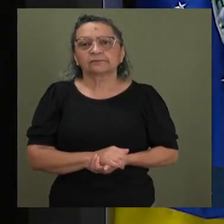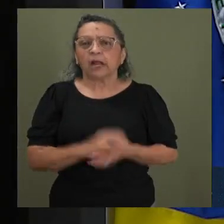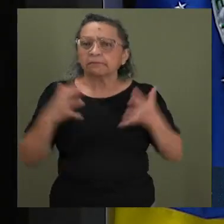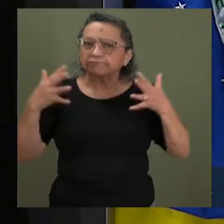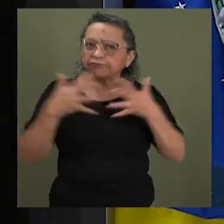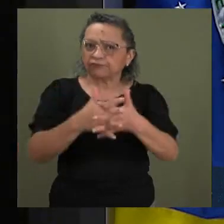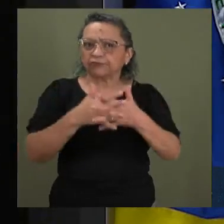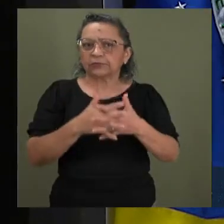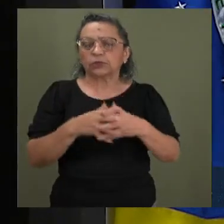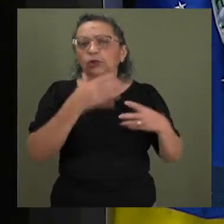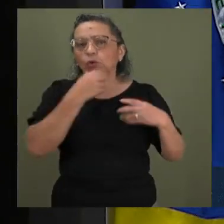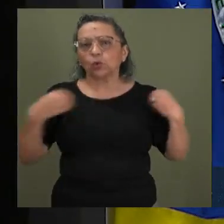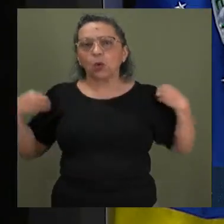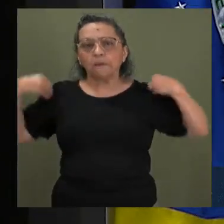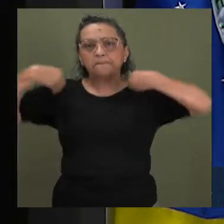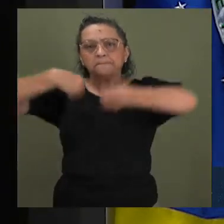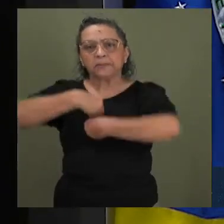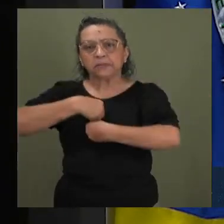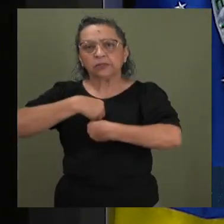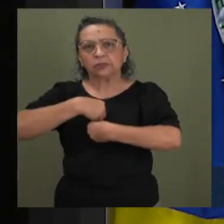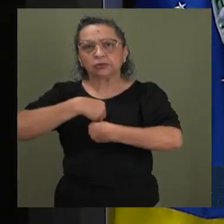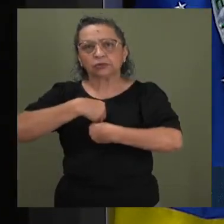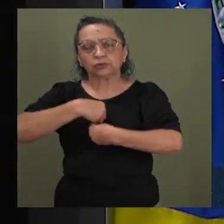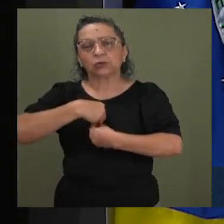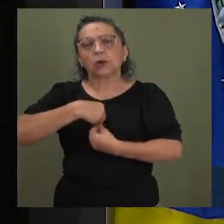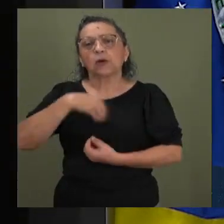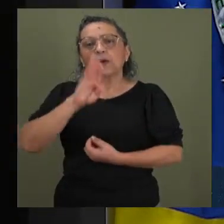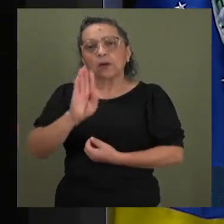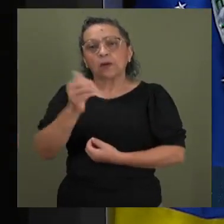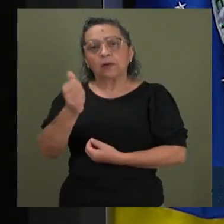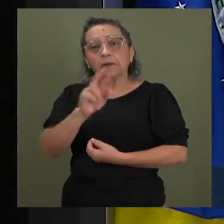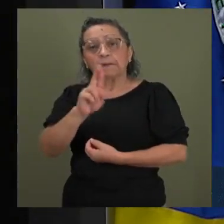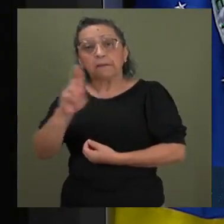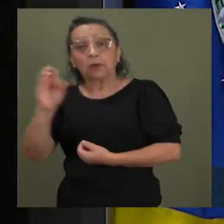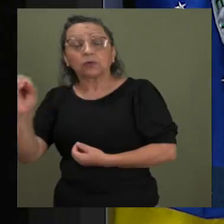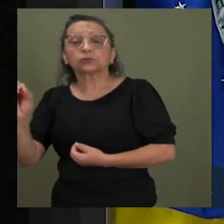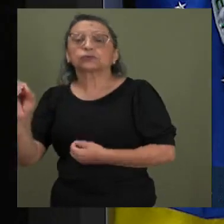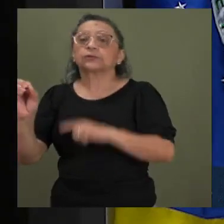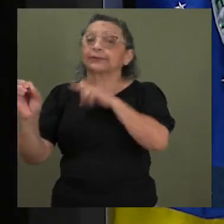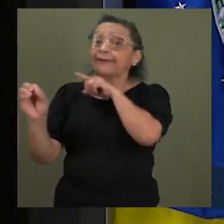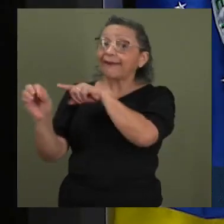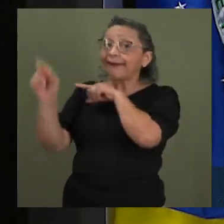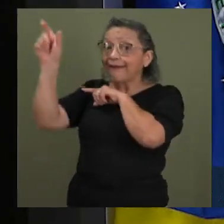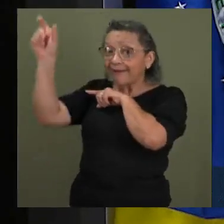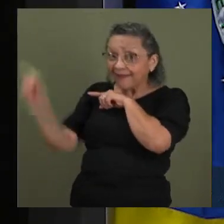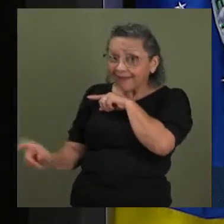equivocado do ministro Luiz Roberto Barroso, porque, repito, ele é